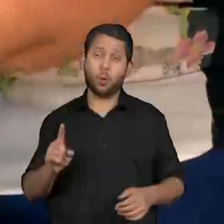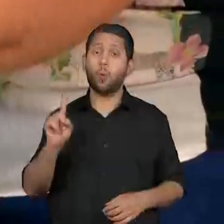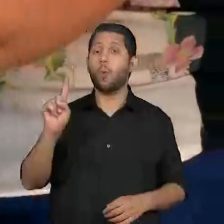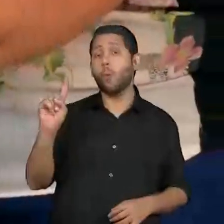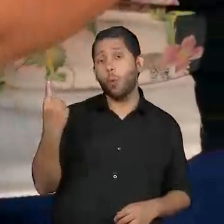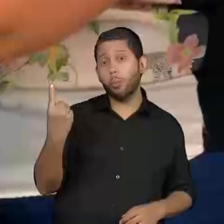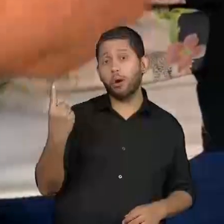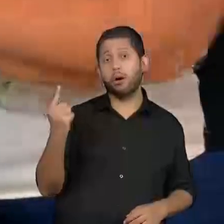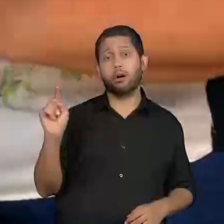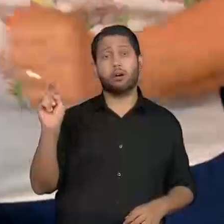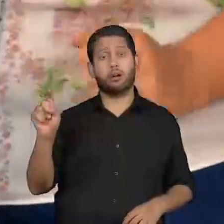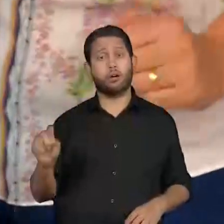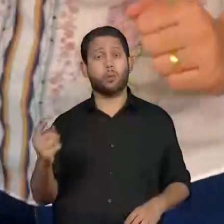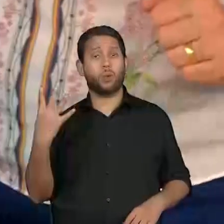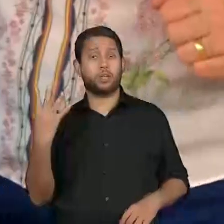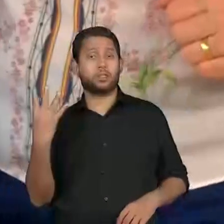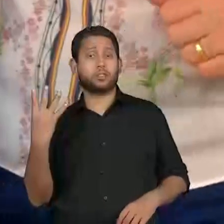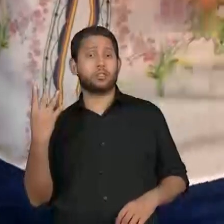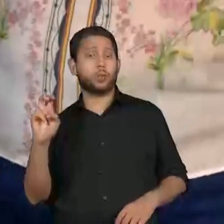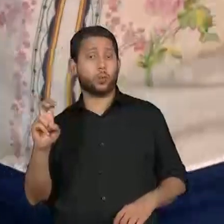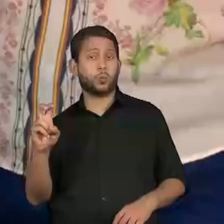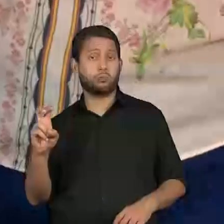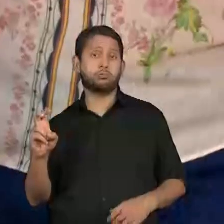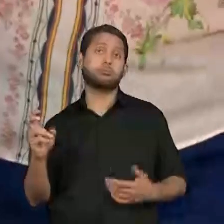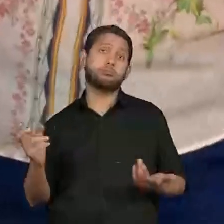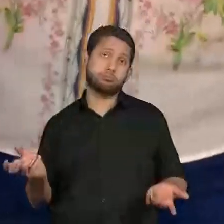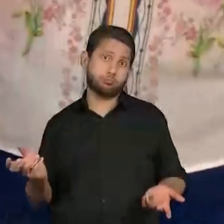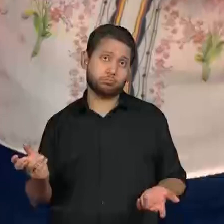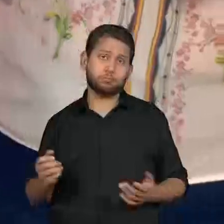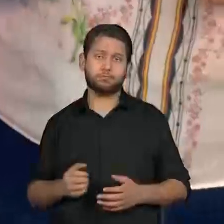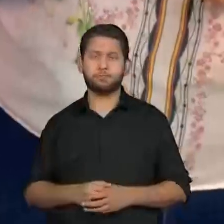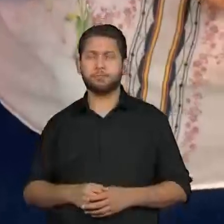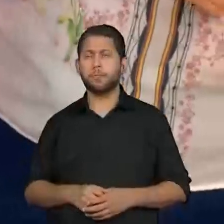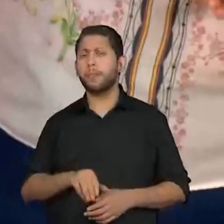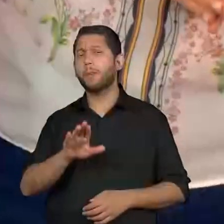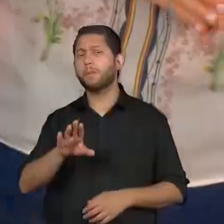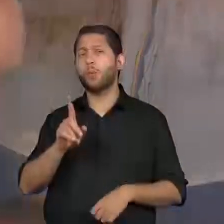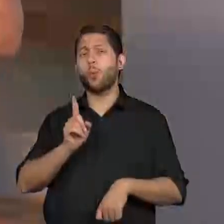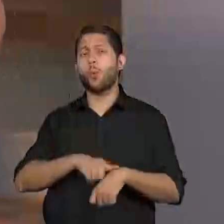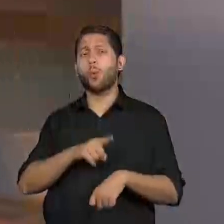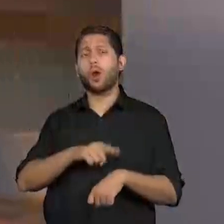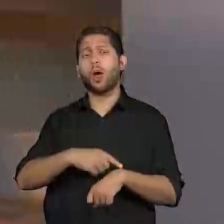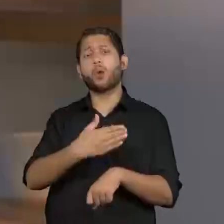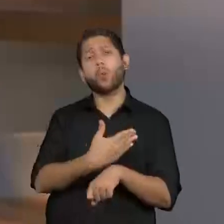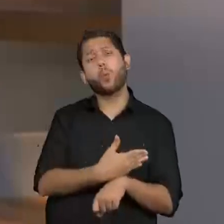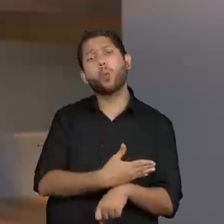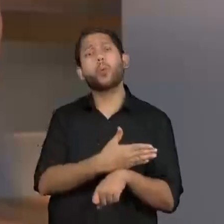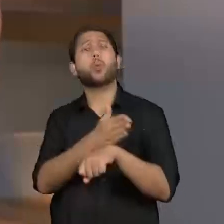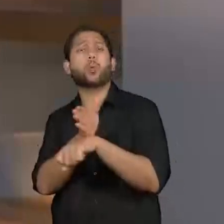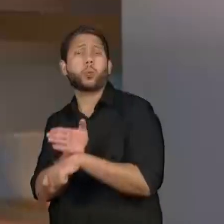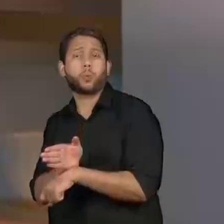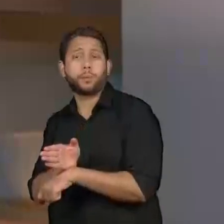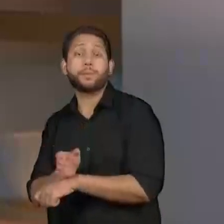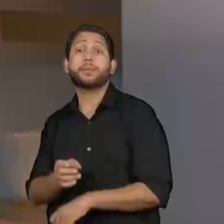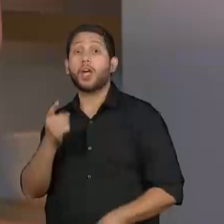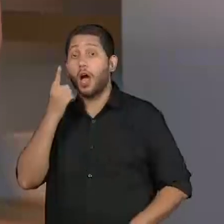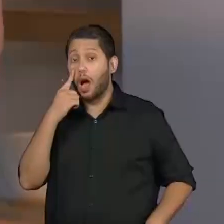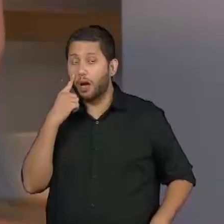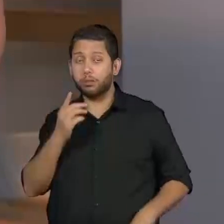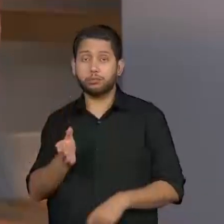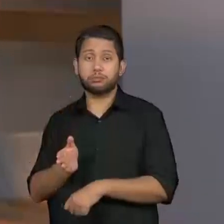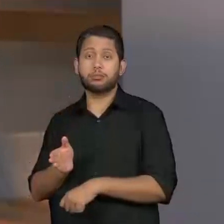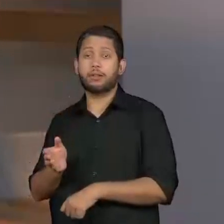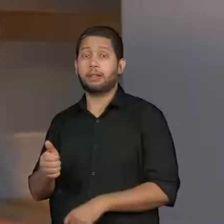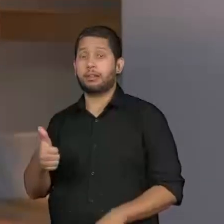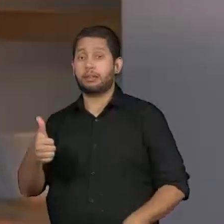e 45 minutos. Ele quer saber quanto tempo transcorreu das 13 horas e 45